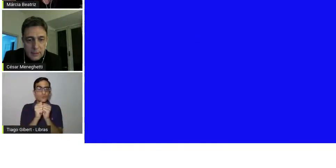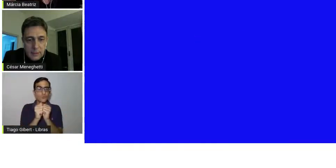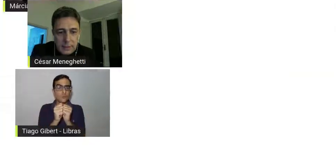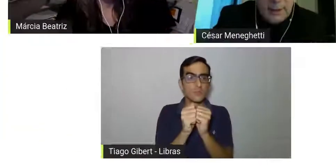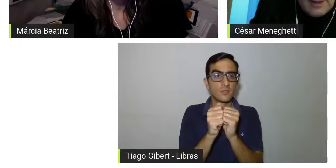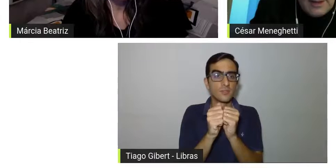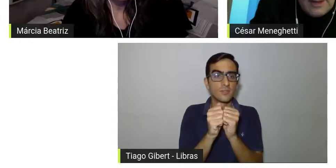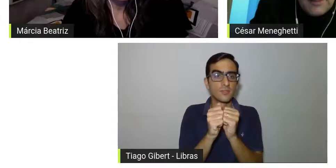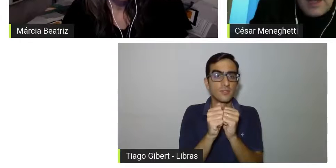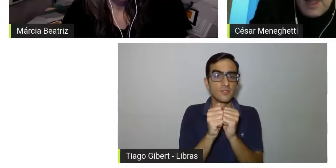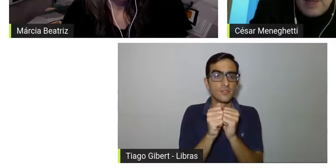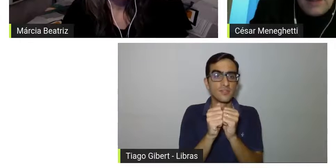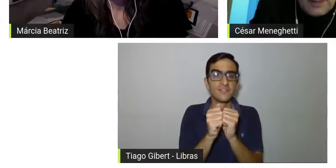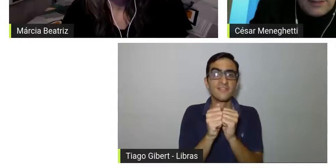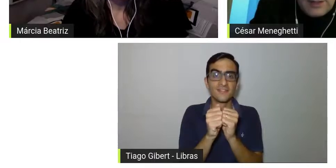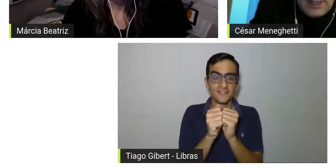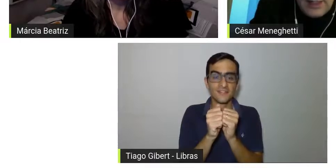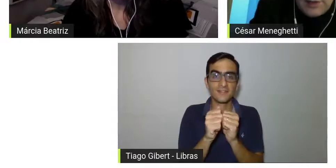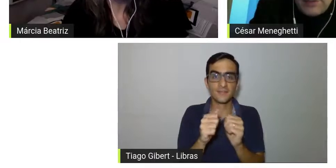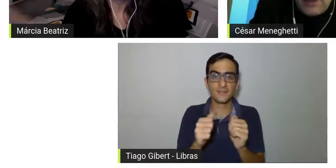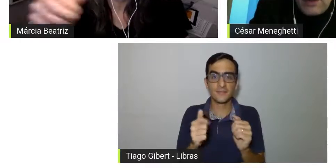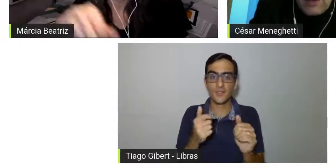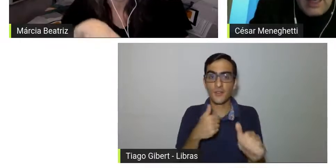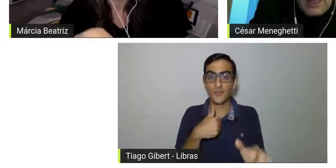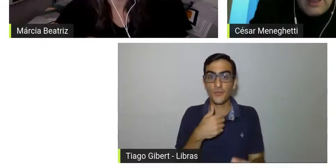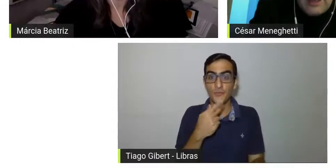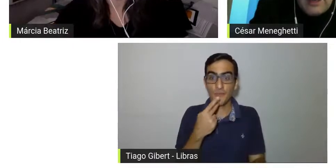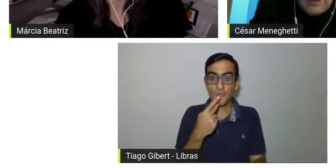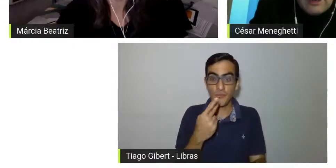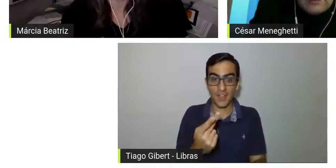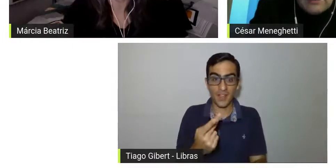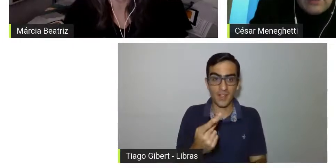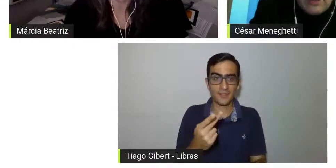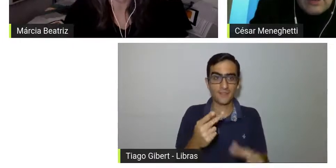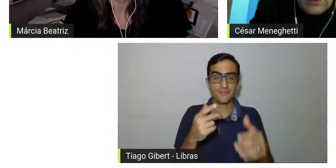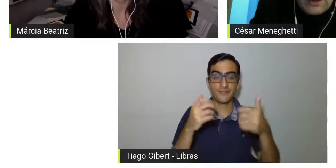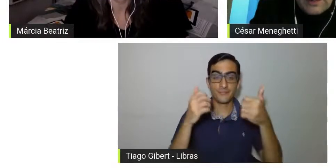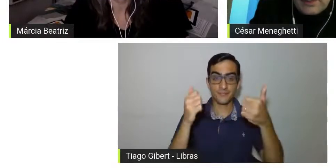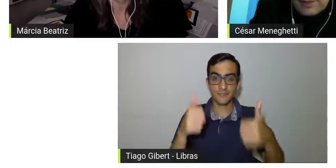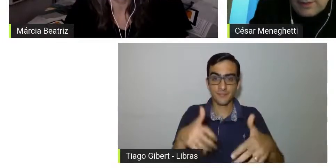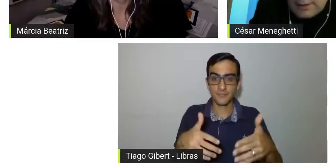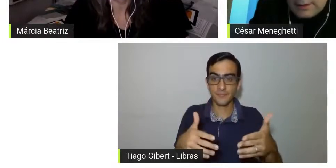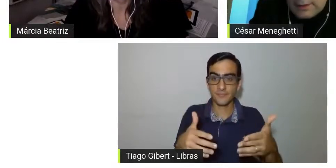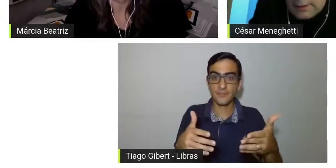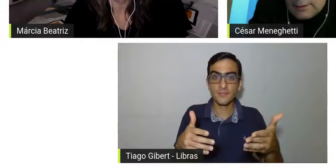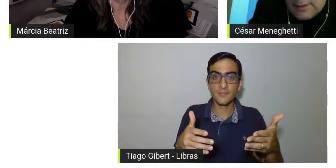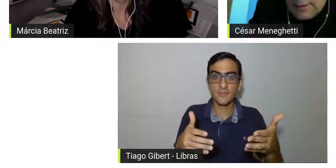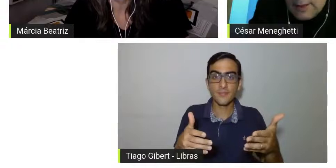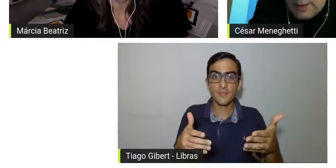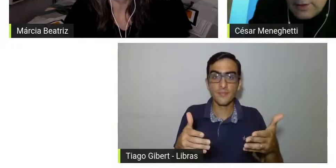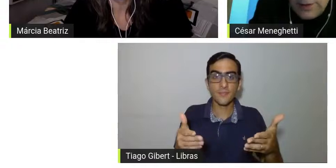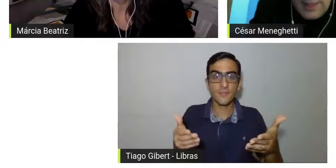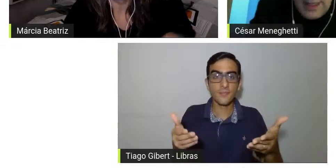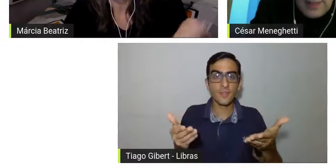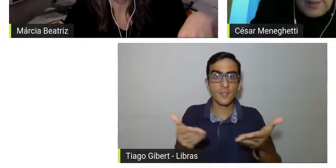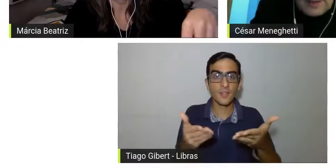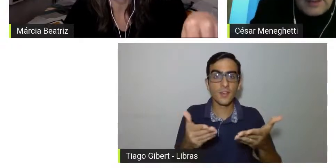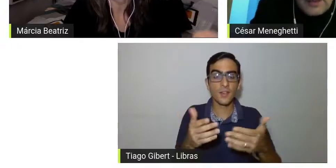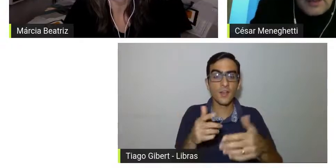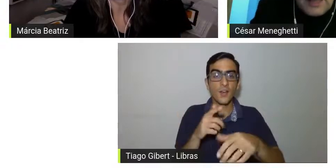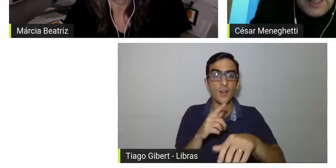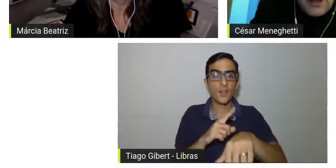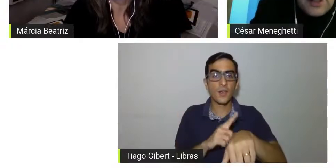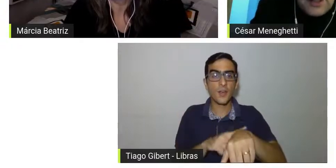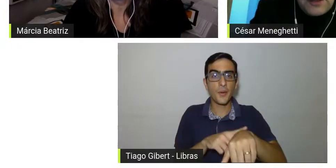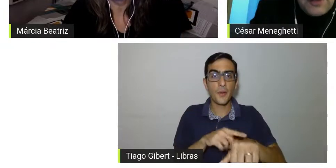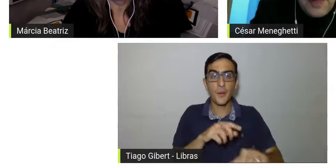Parte deles. É, eu vou fazer o seguinte, eu vou colocar hoje... Bom, é meia-noite e meia, mas eu